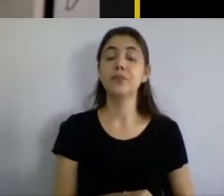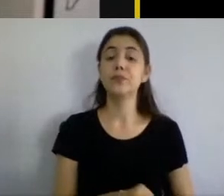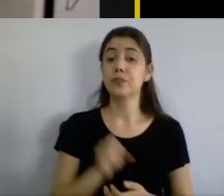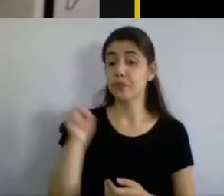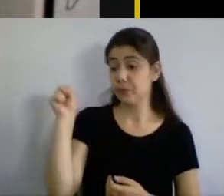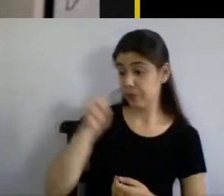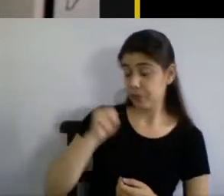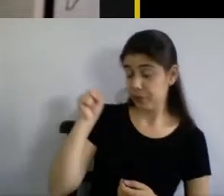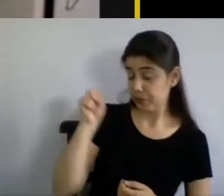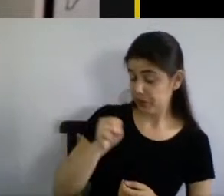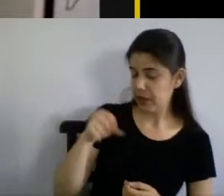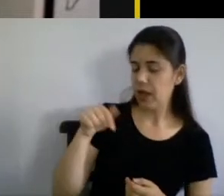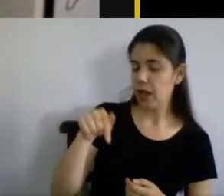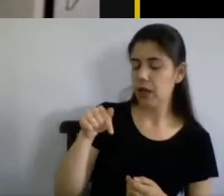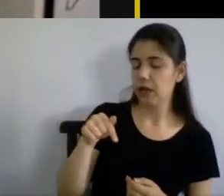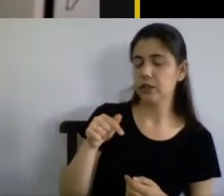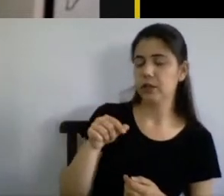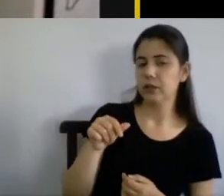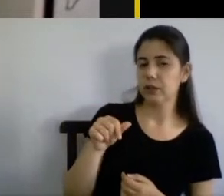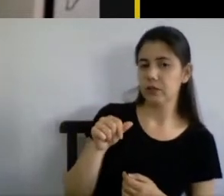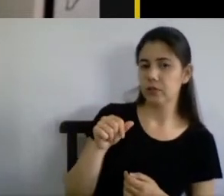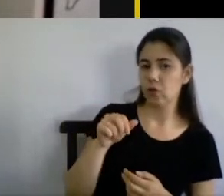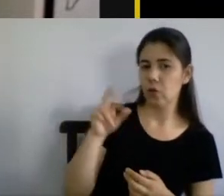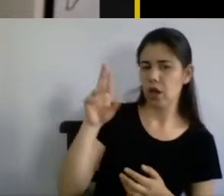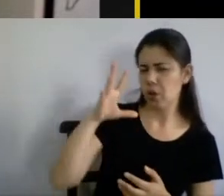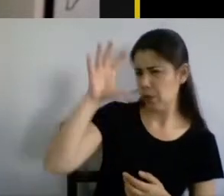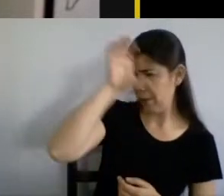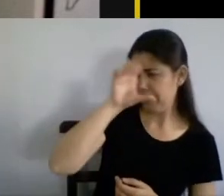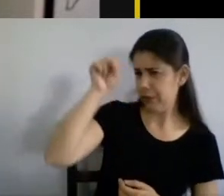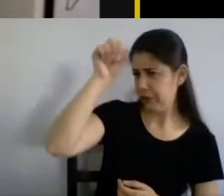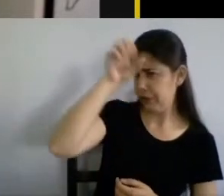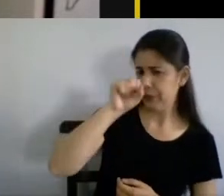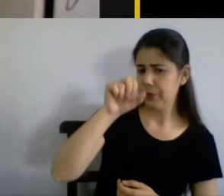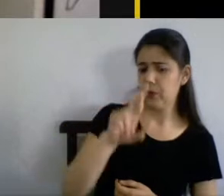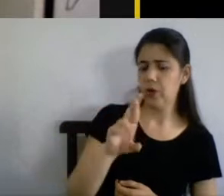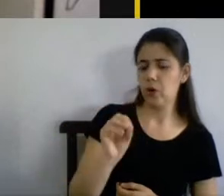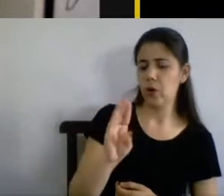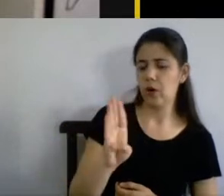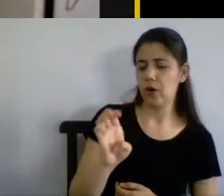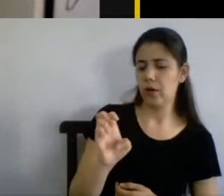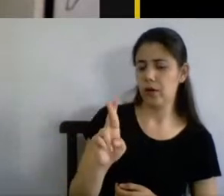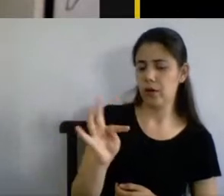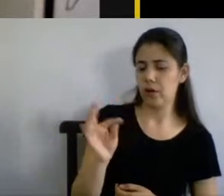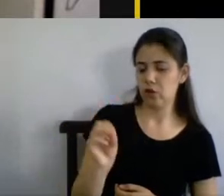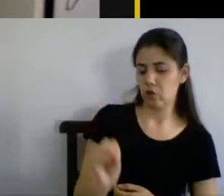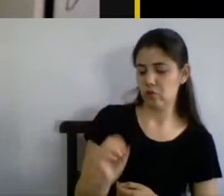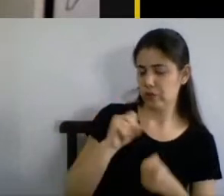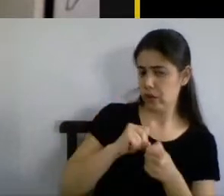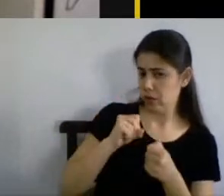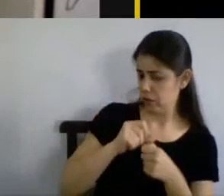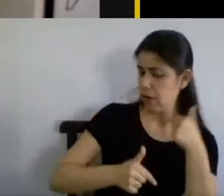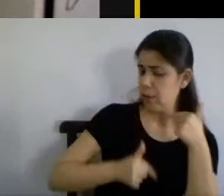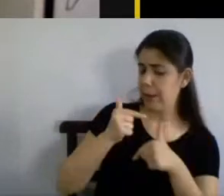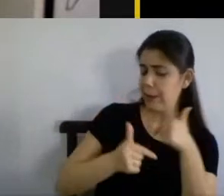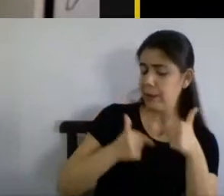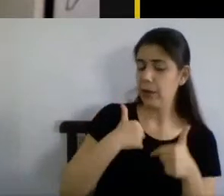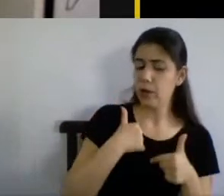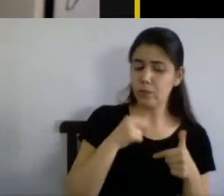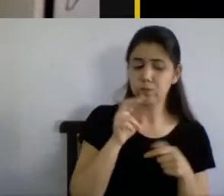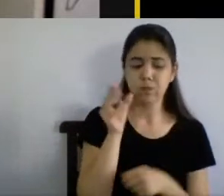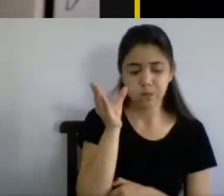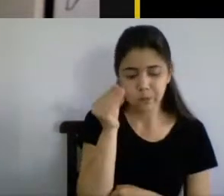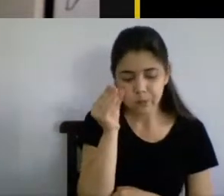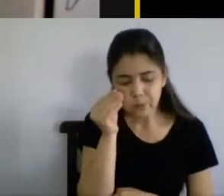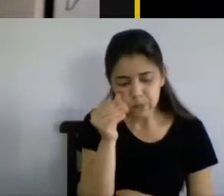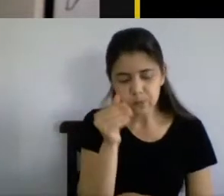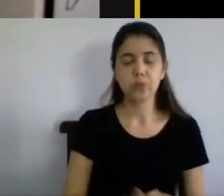e eu aprendi muito com o Roberto quando ele fez esse trabalho, que é muito bom, né? Agora, eu acho que ele fez um